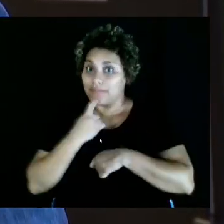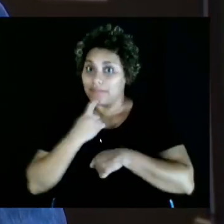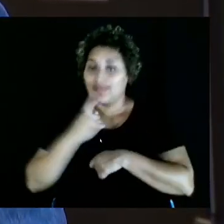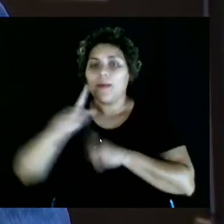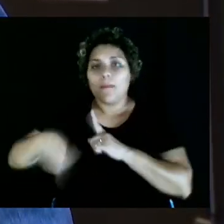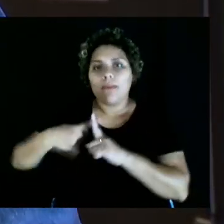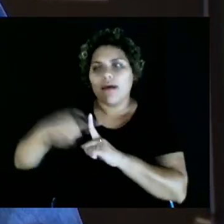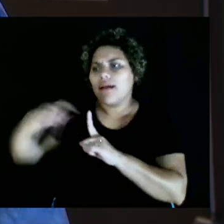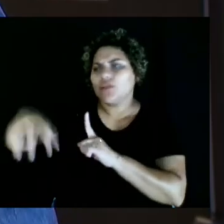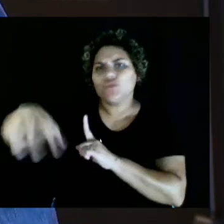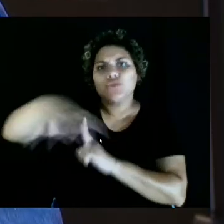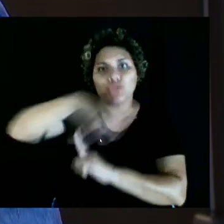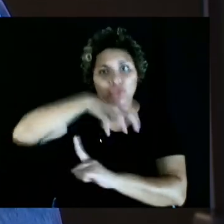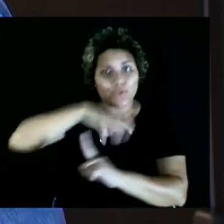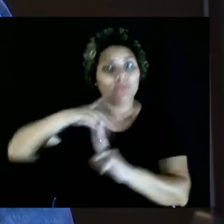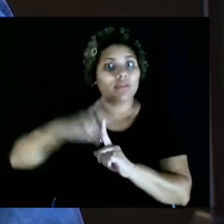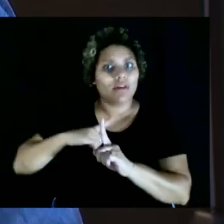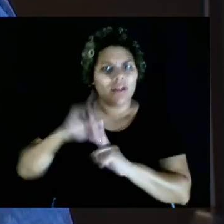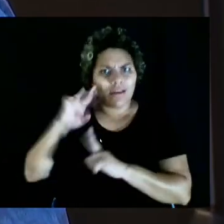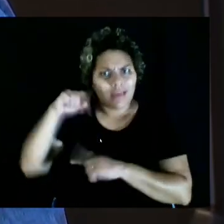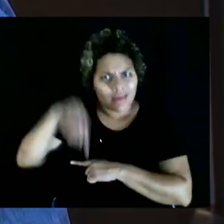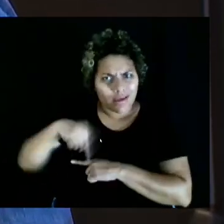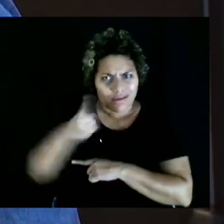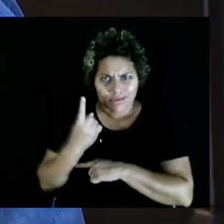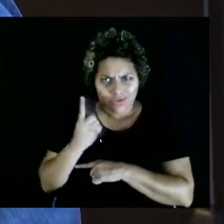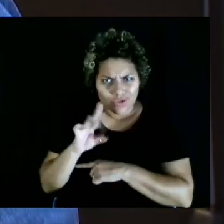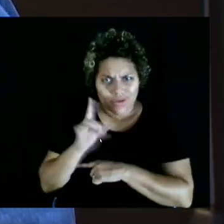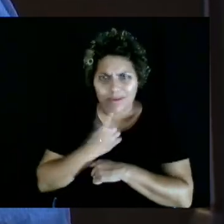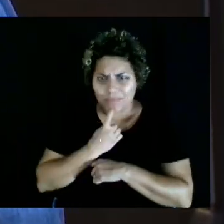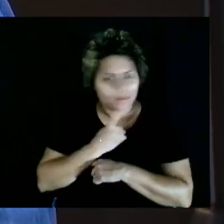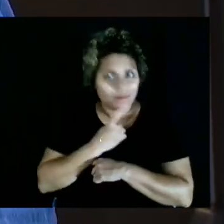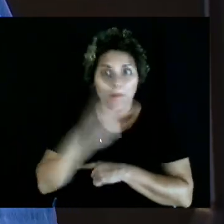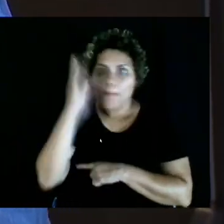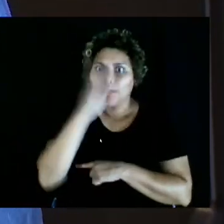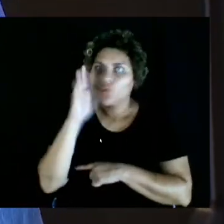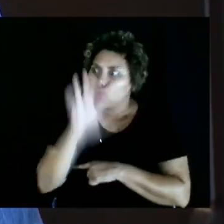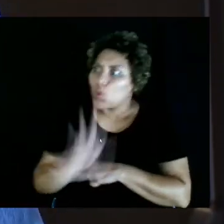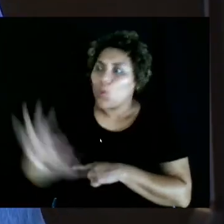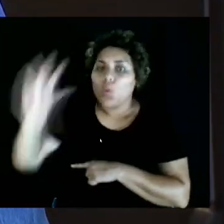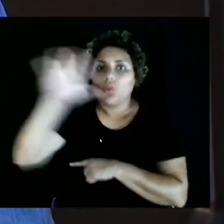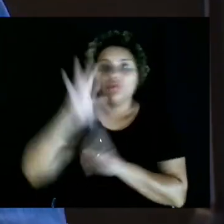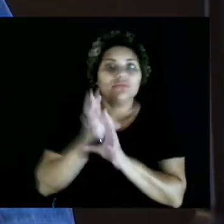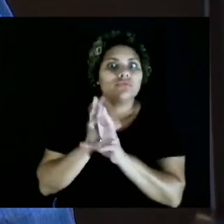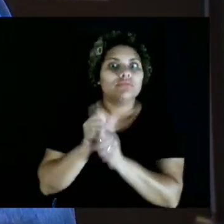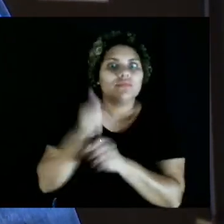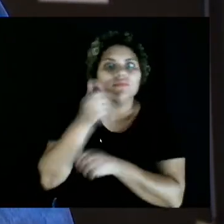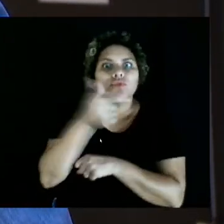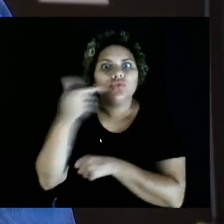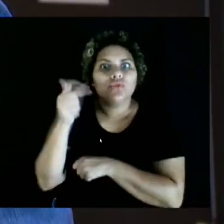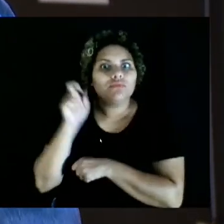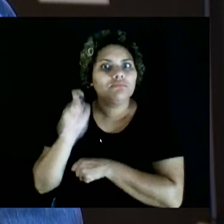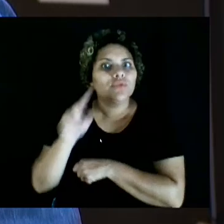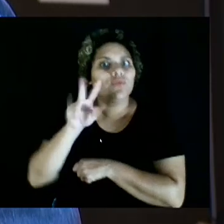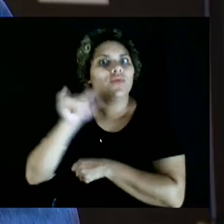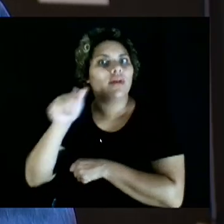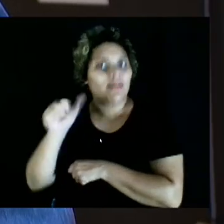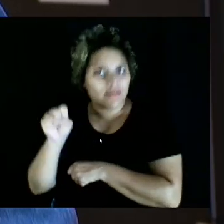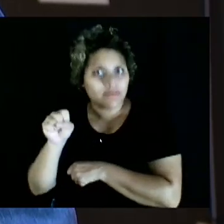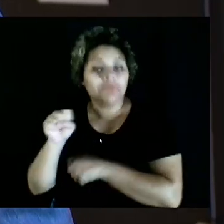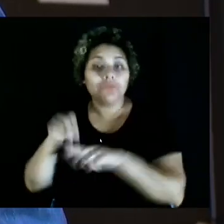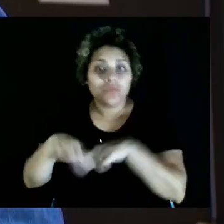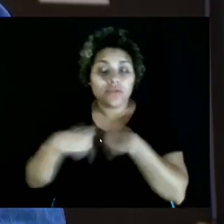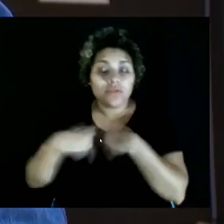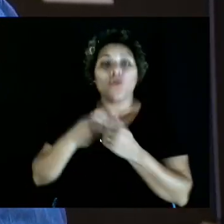que isso é no Brasil inteiro, são mais de 22 mil vagas no Brasil. Então, os jovens podem se dirigir com documento CPF, RG e